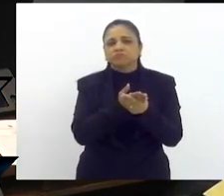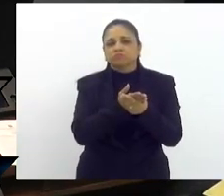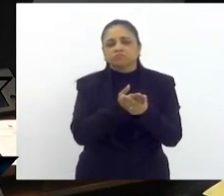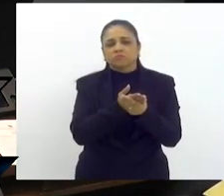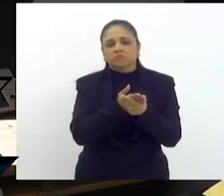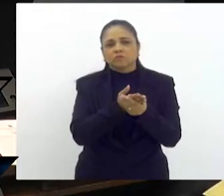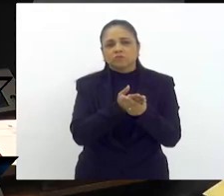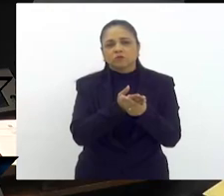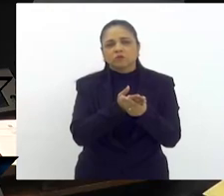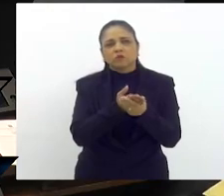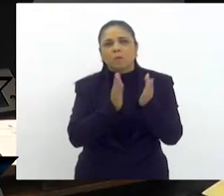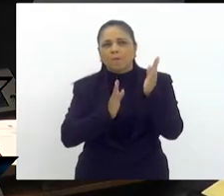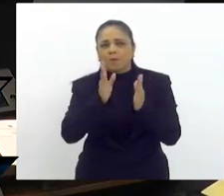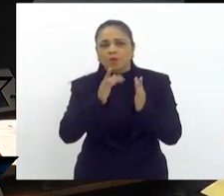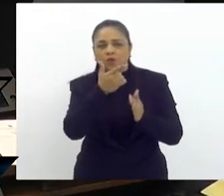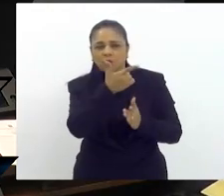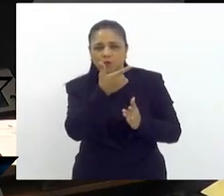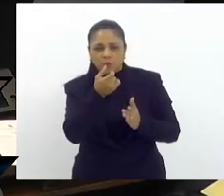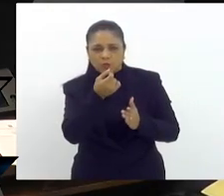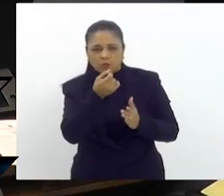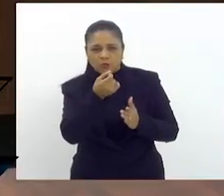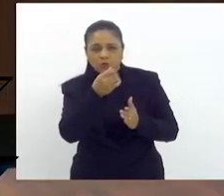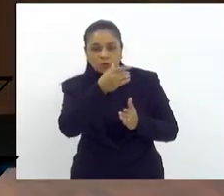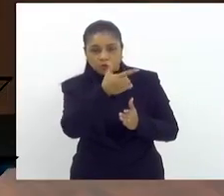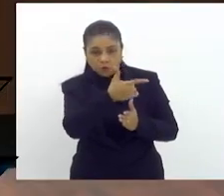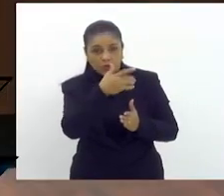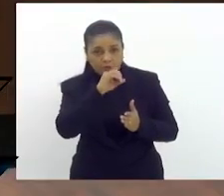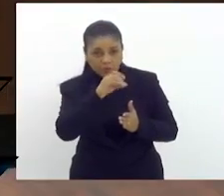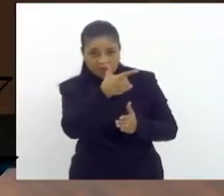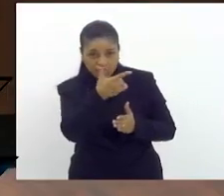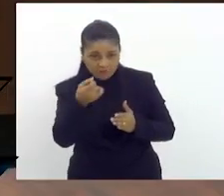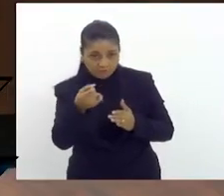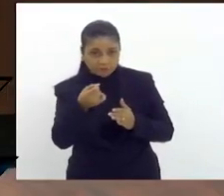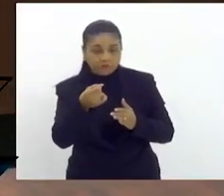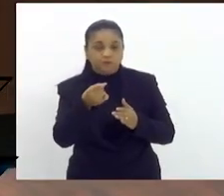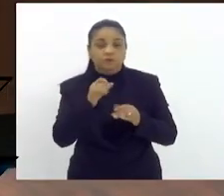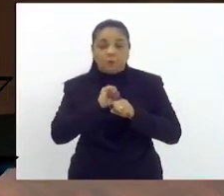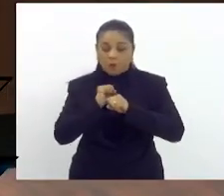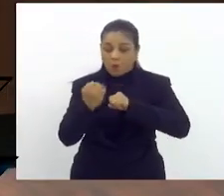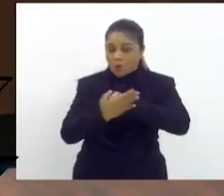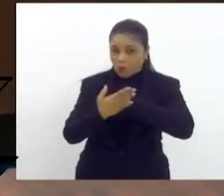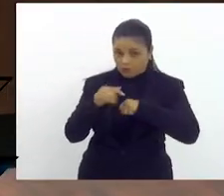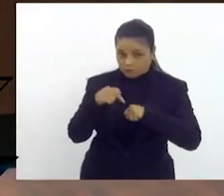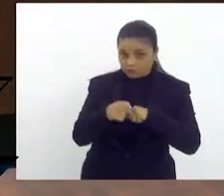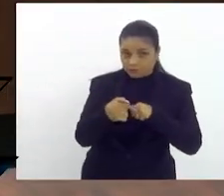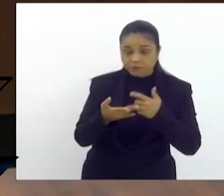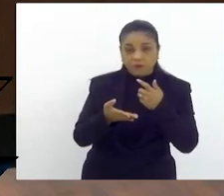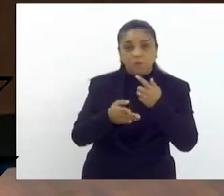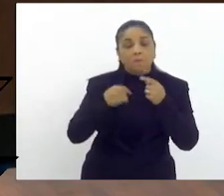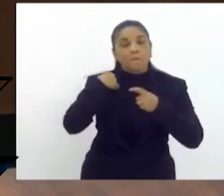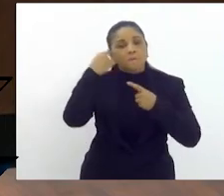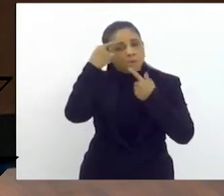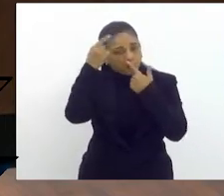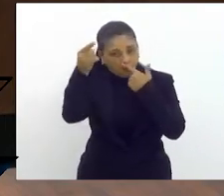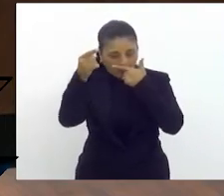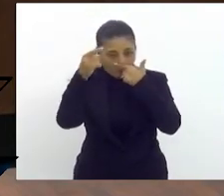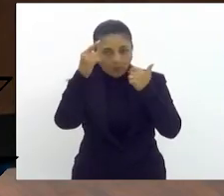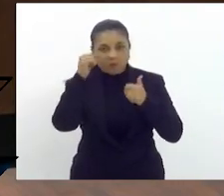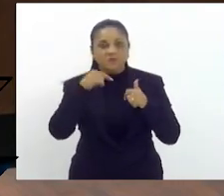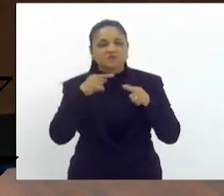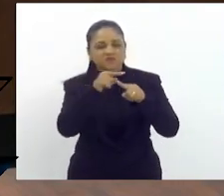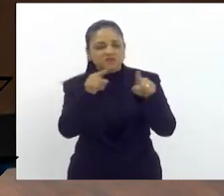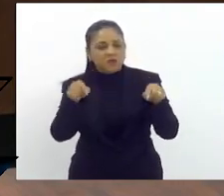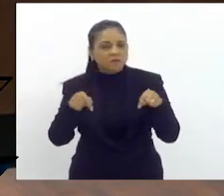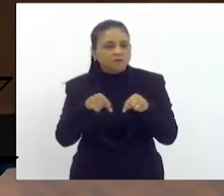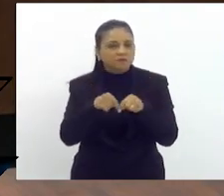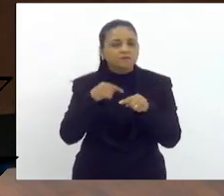em 2020 por conta do covid mas acaba que foi pensado através do nosso gabinete alguma coisa